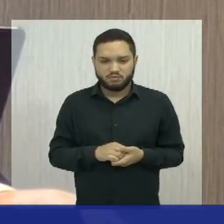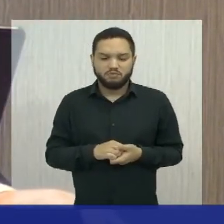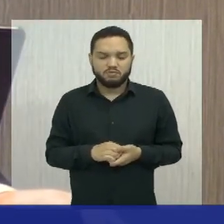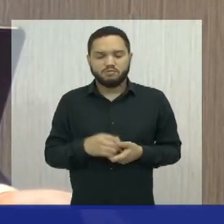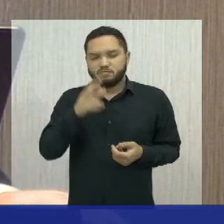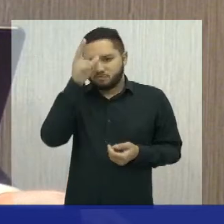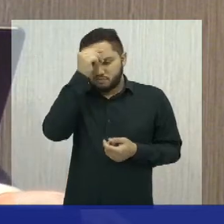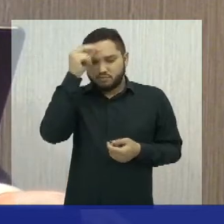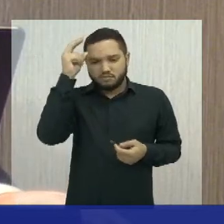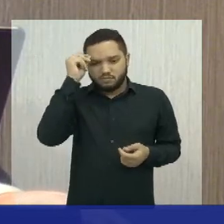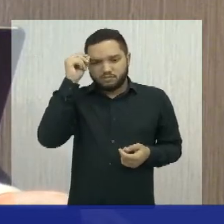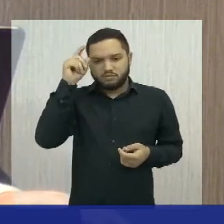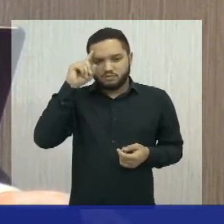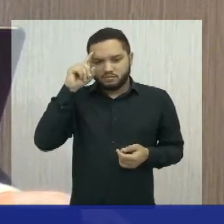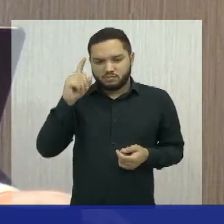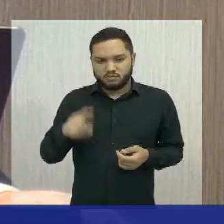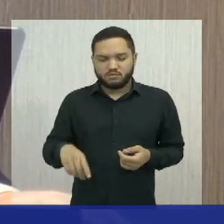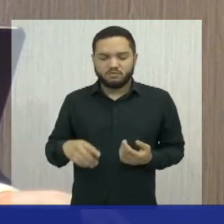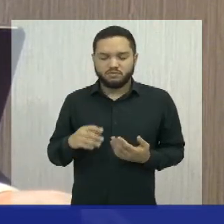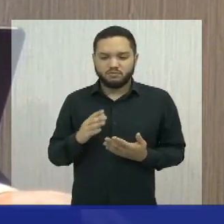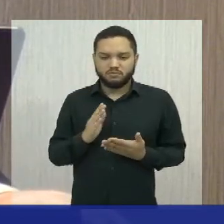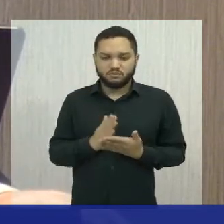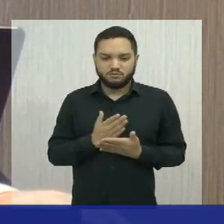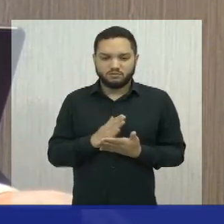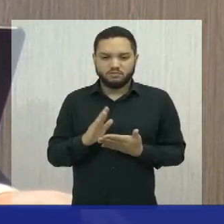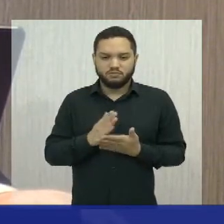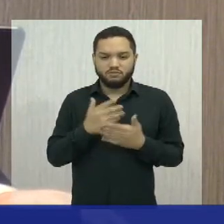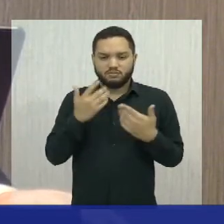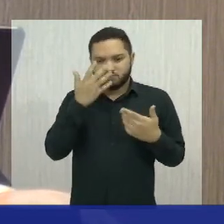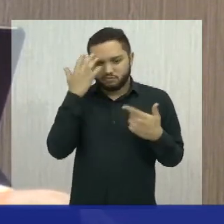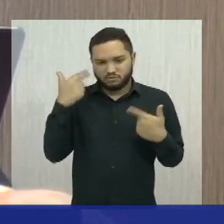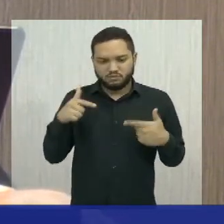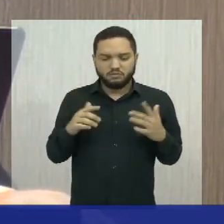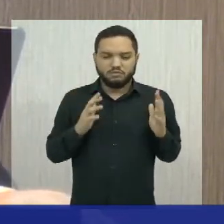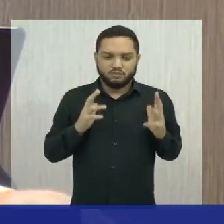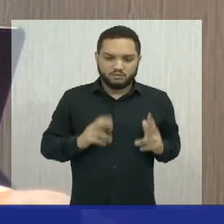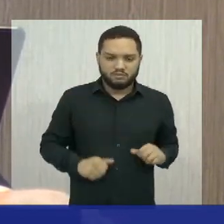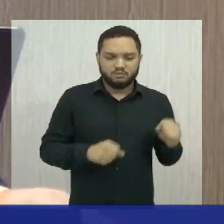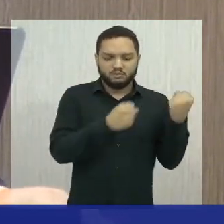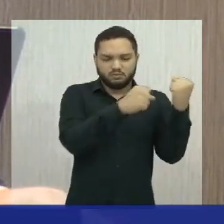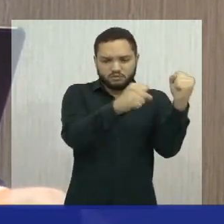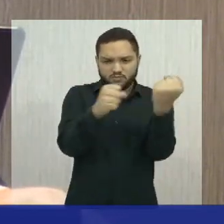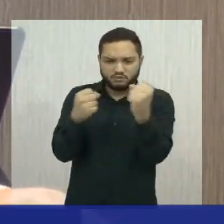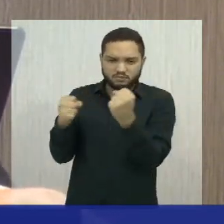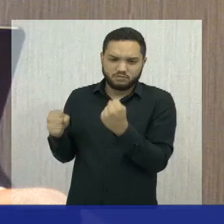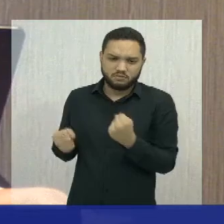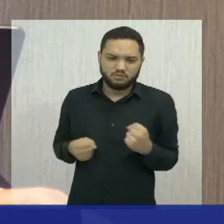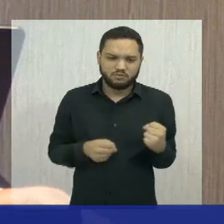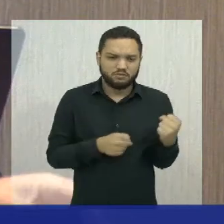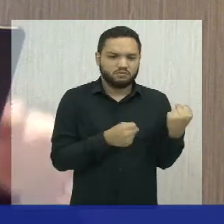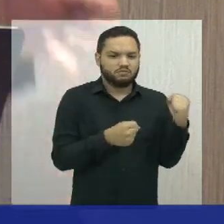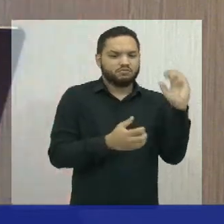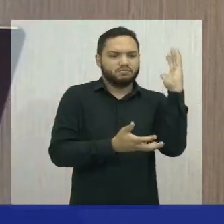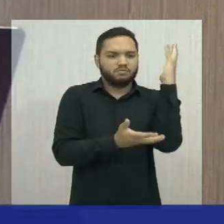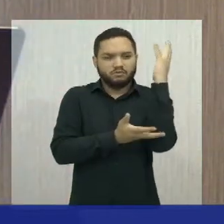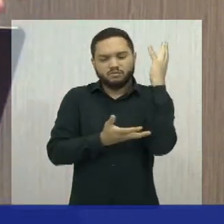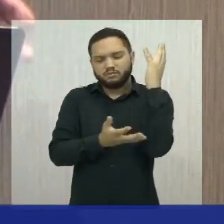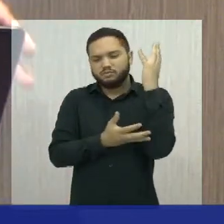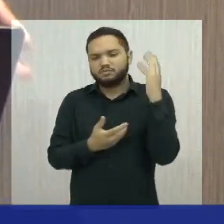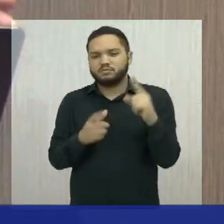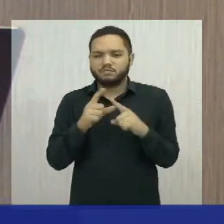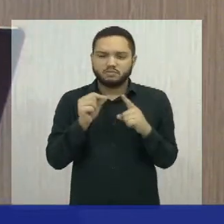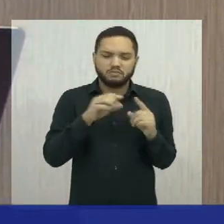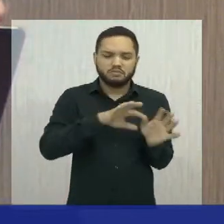prefeitura manda alguns servidores limpar calçada, podar árvore, podar isso, eles